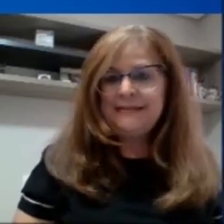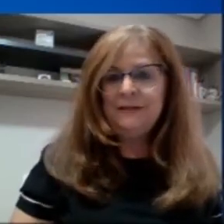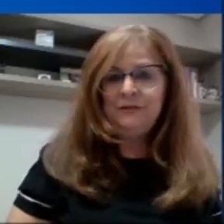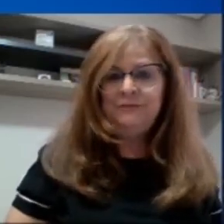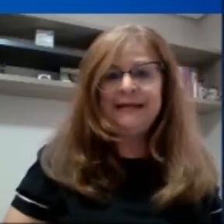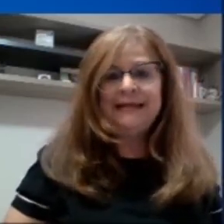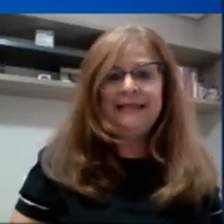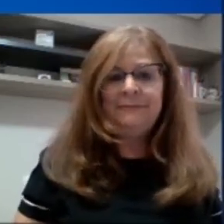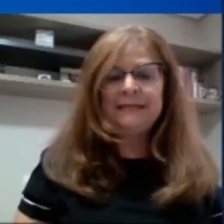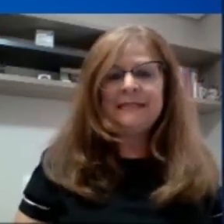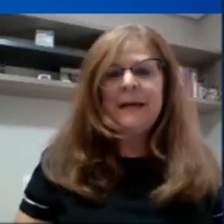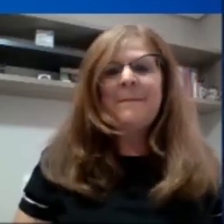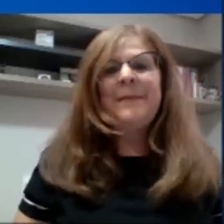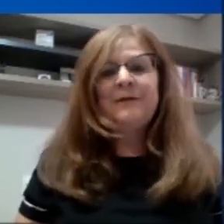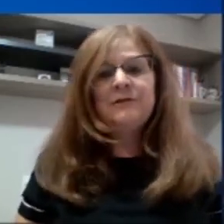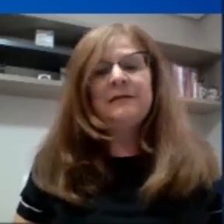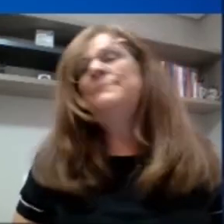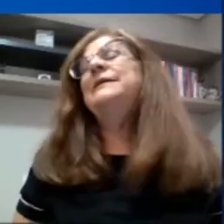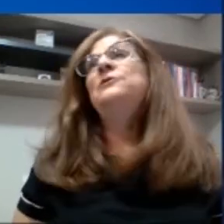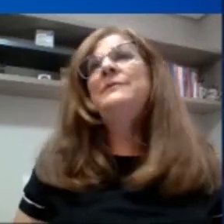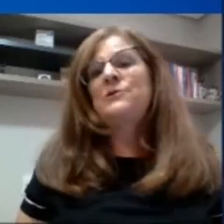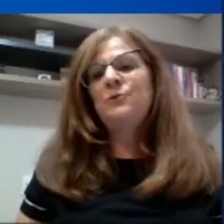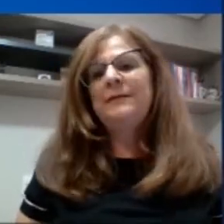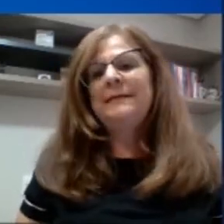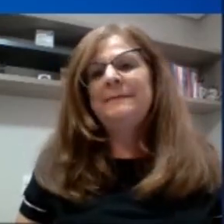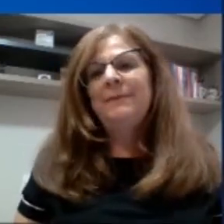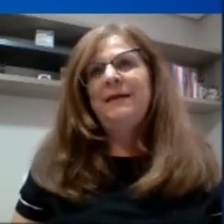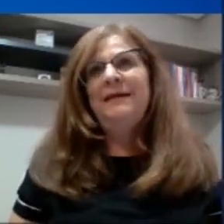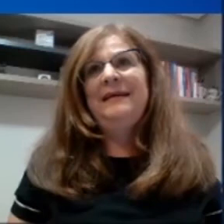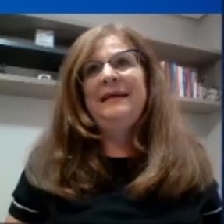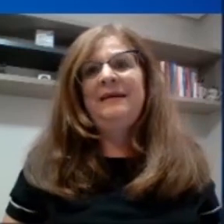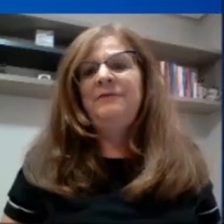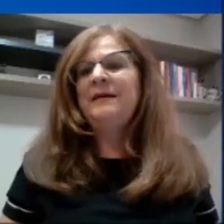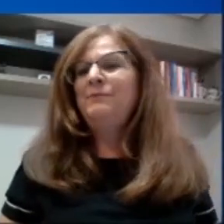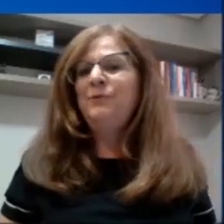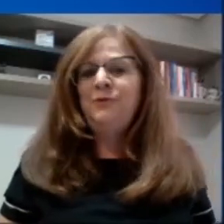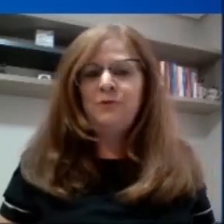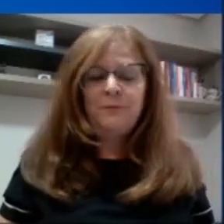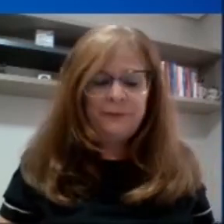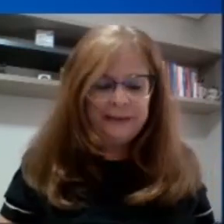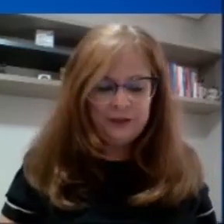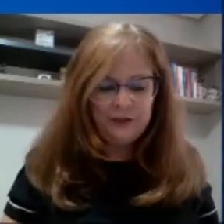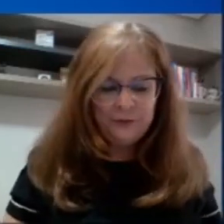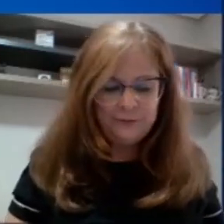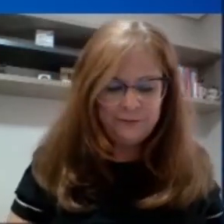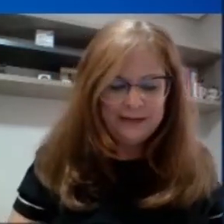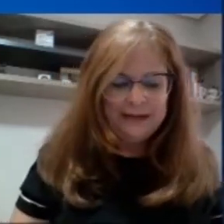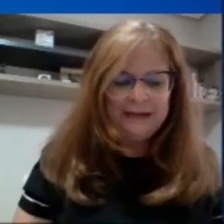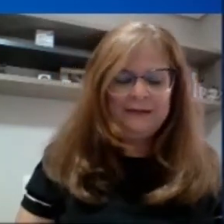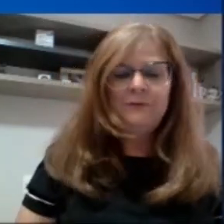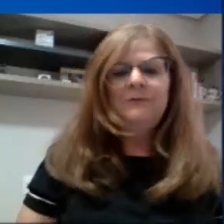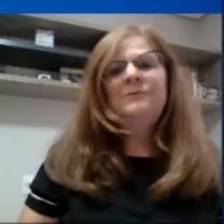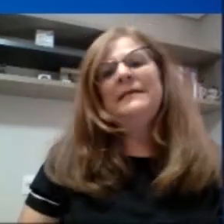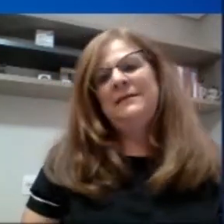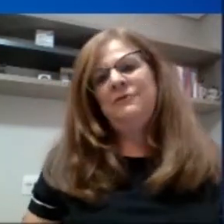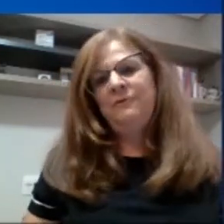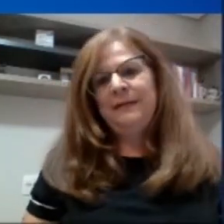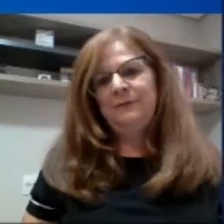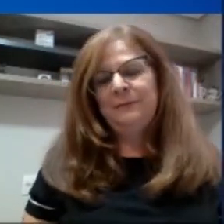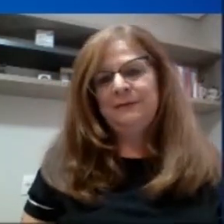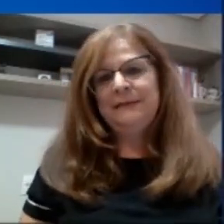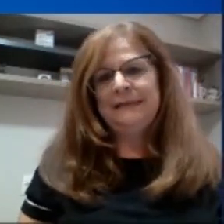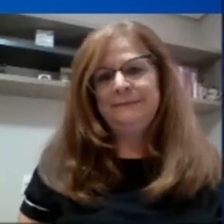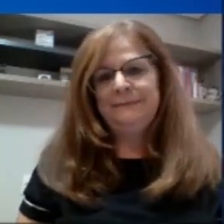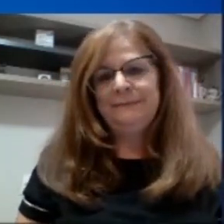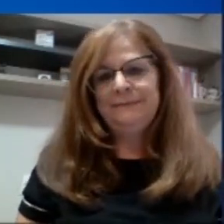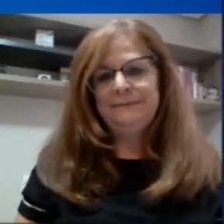Então, se não tiver a Libras, para as pessoas surdas, fica muito comprometido o desenvolvimento